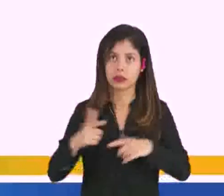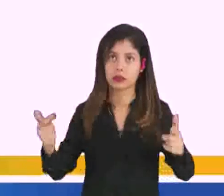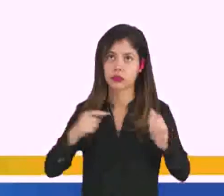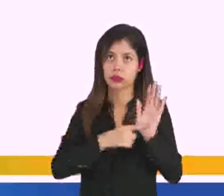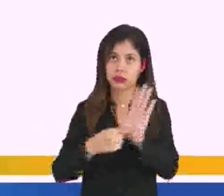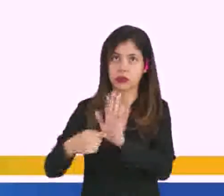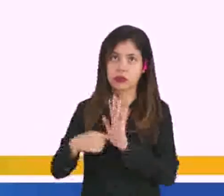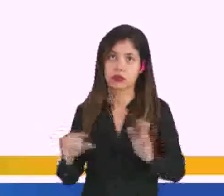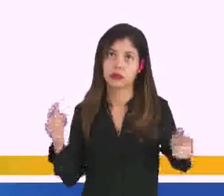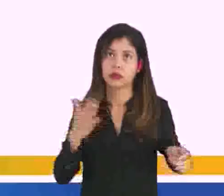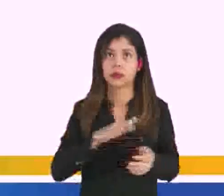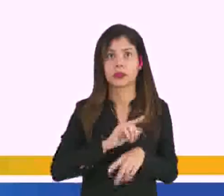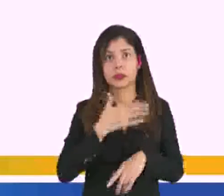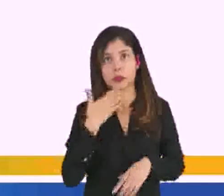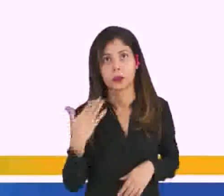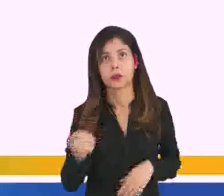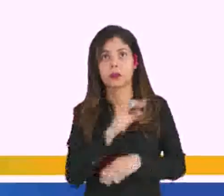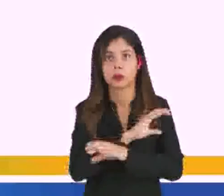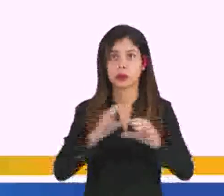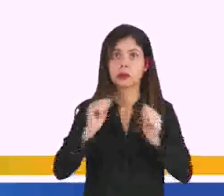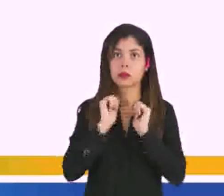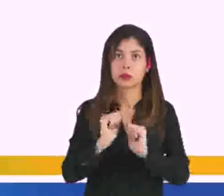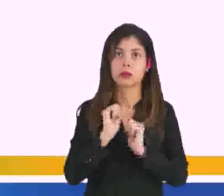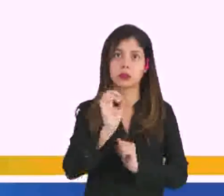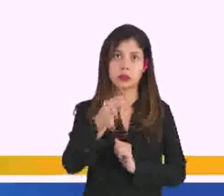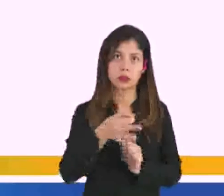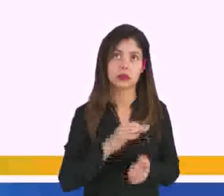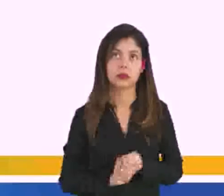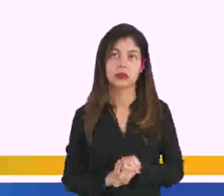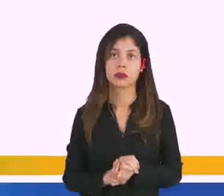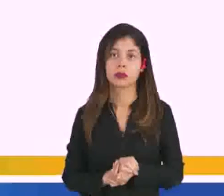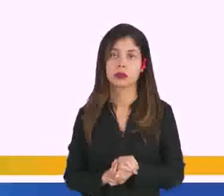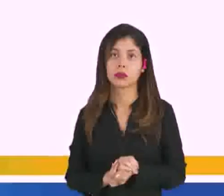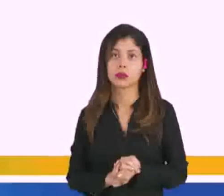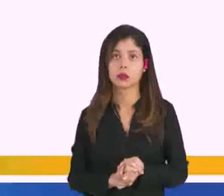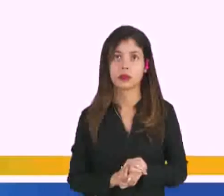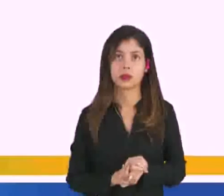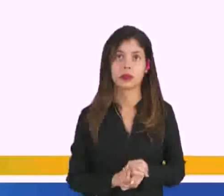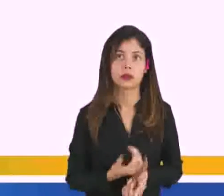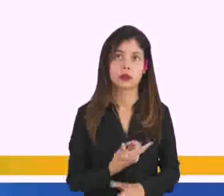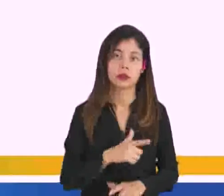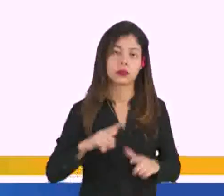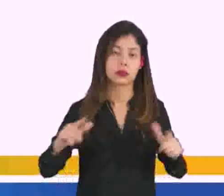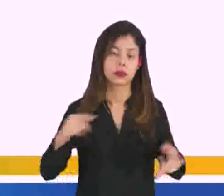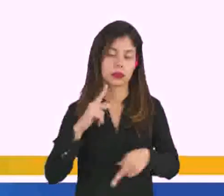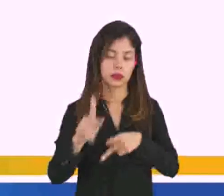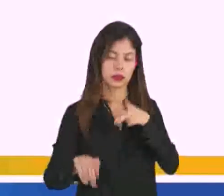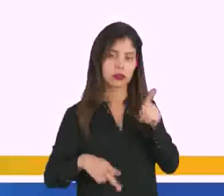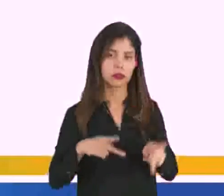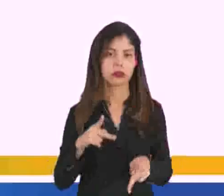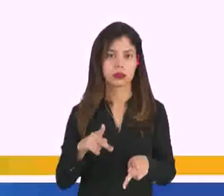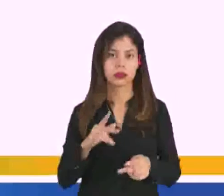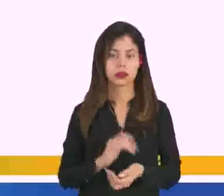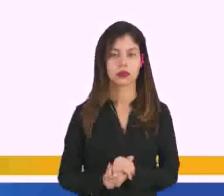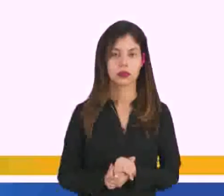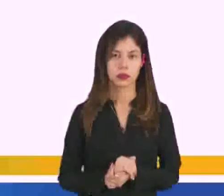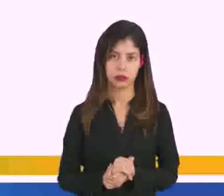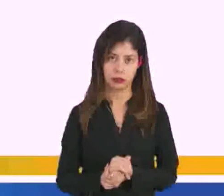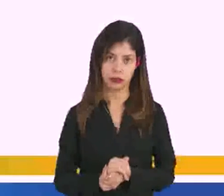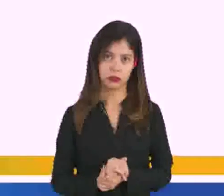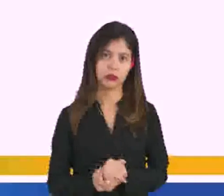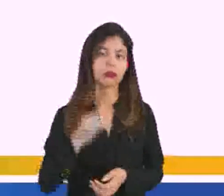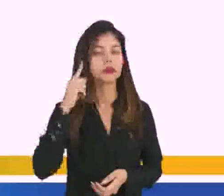que quanto maior é a amostra, mais confiável ela pode ser, né? Pois contempla um maior alcance da